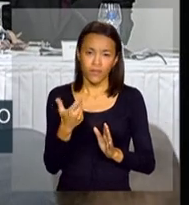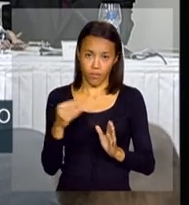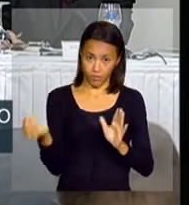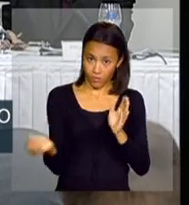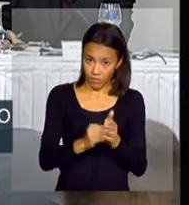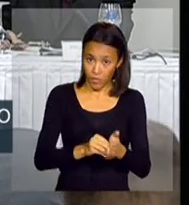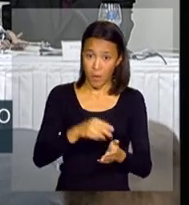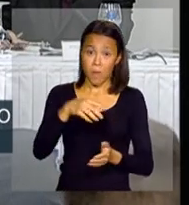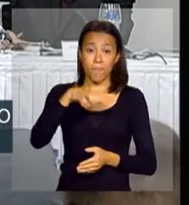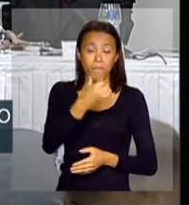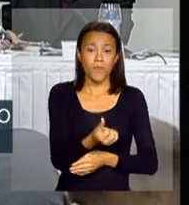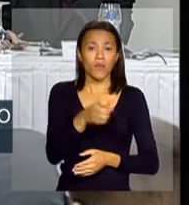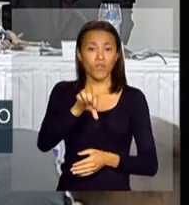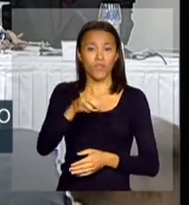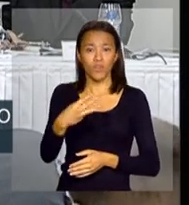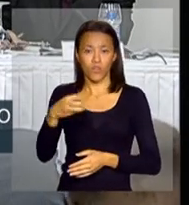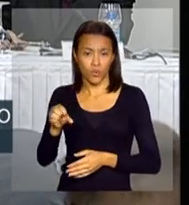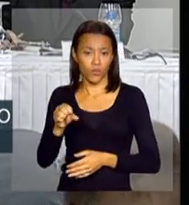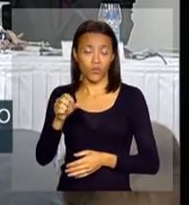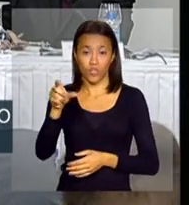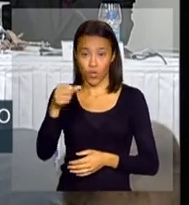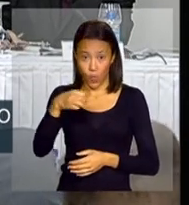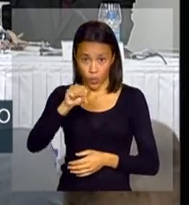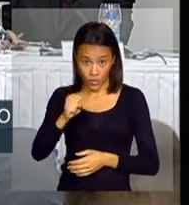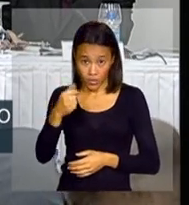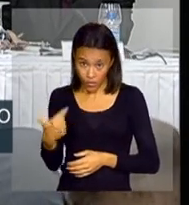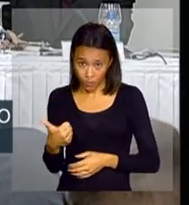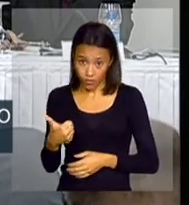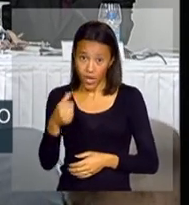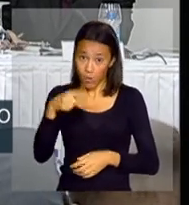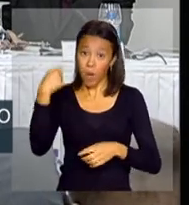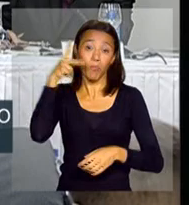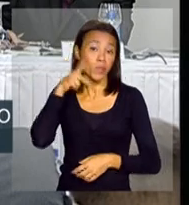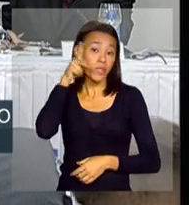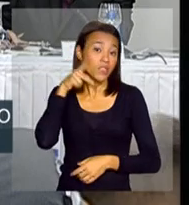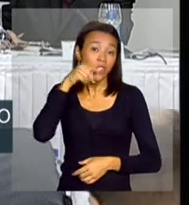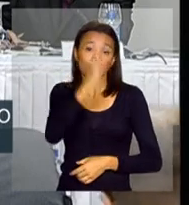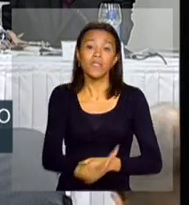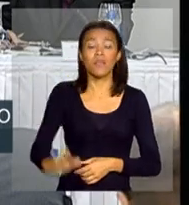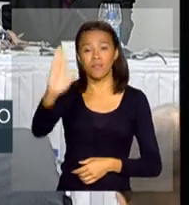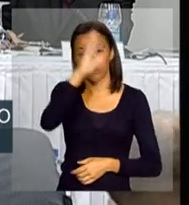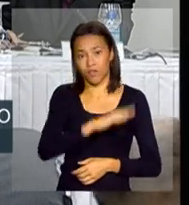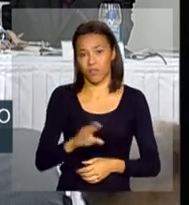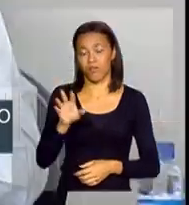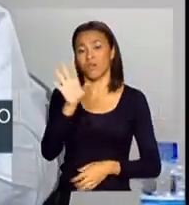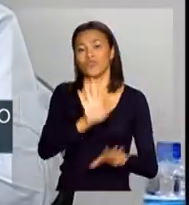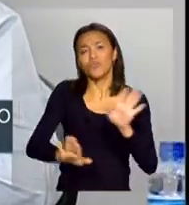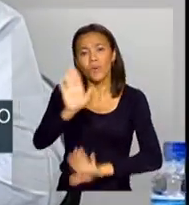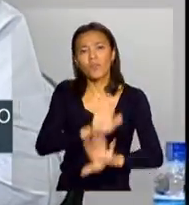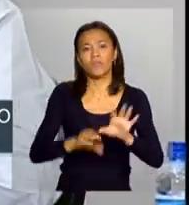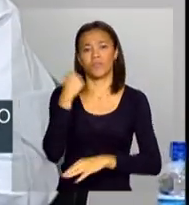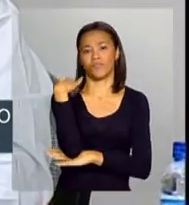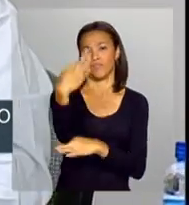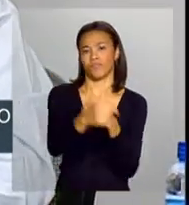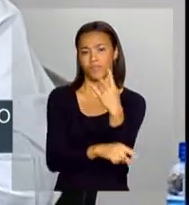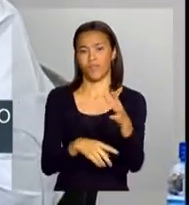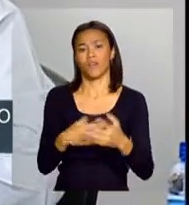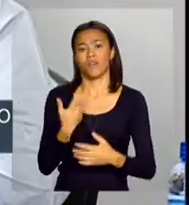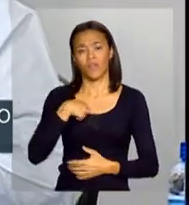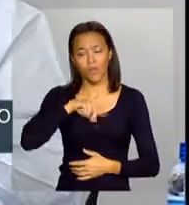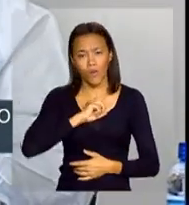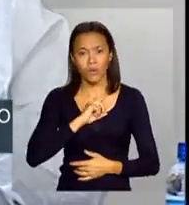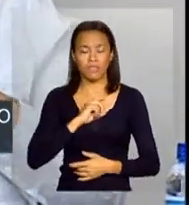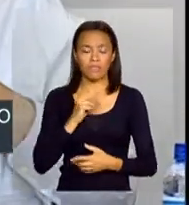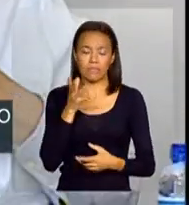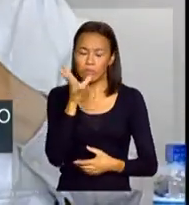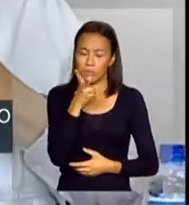Lei 6938, gente, 81, que é a Política Nacional de Meio Ambiente. Nós levamos esse tempo todo para poder construir um instrumento que